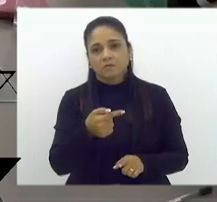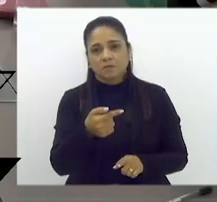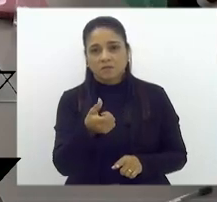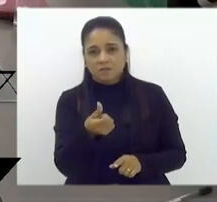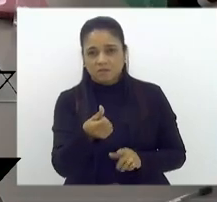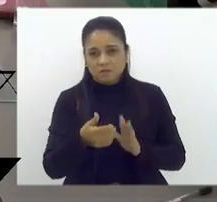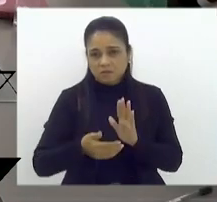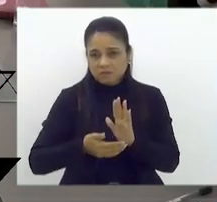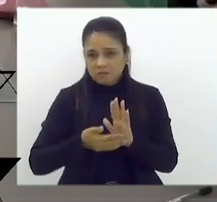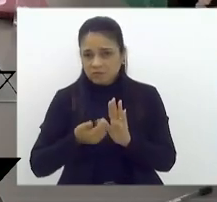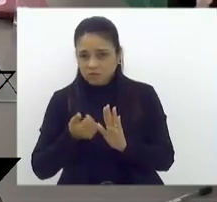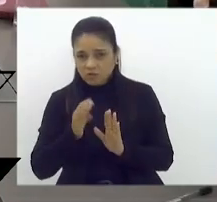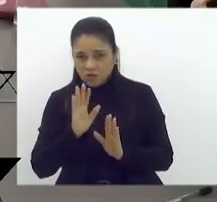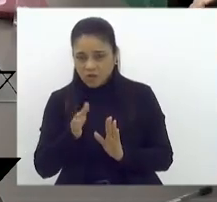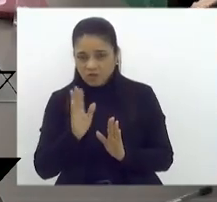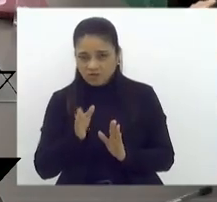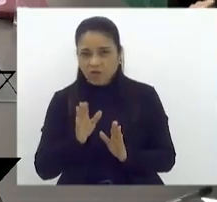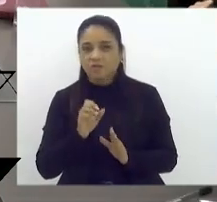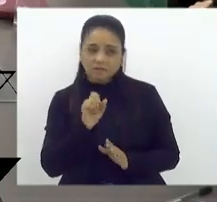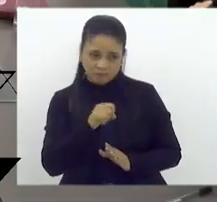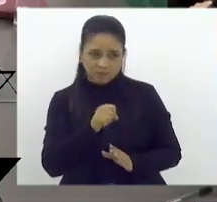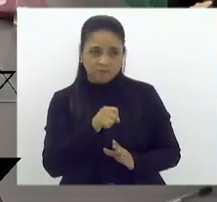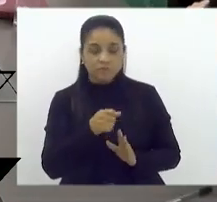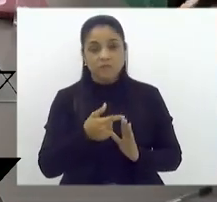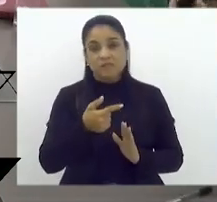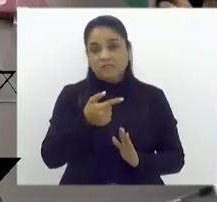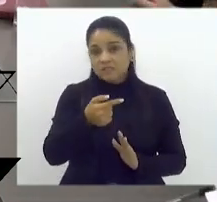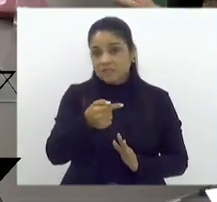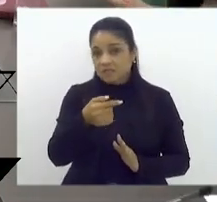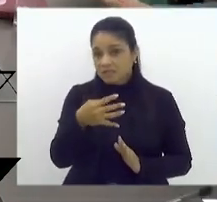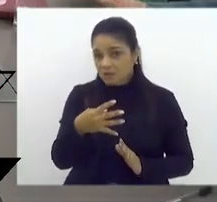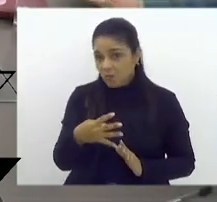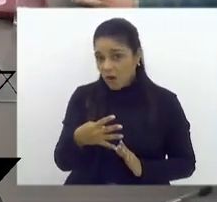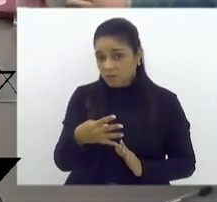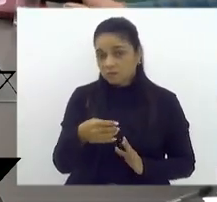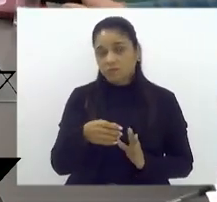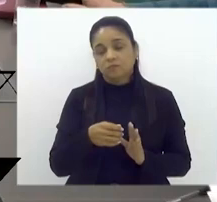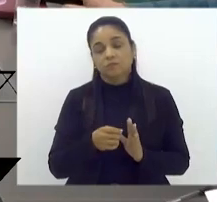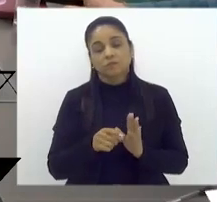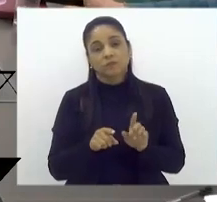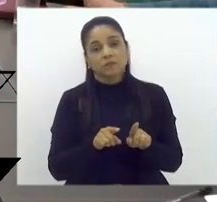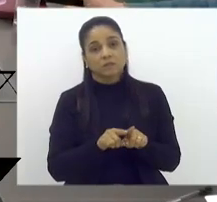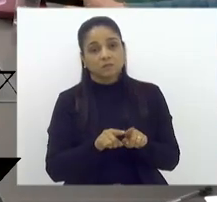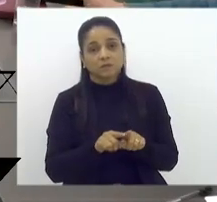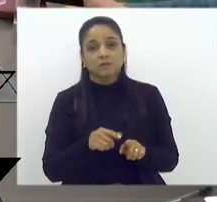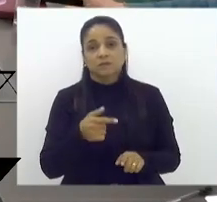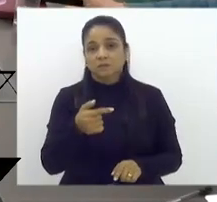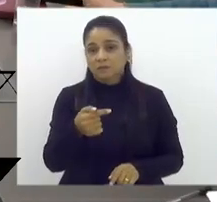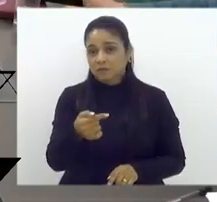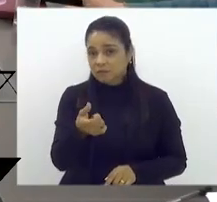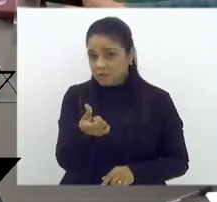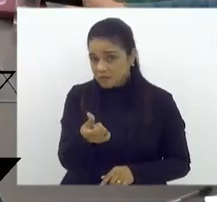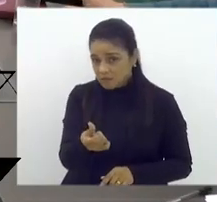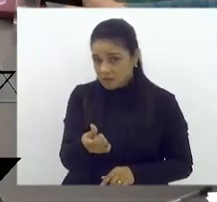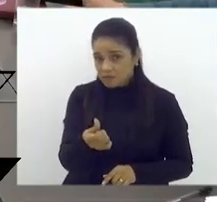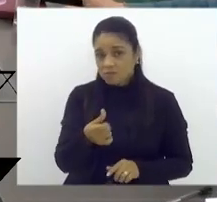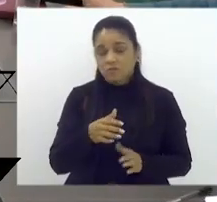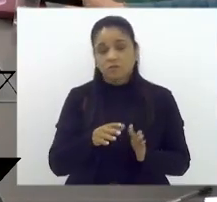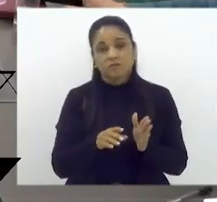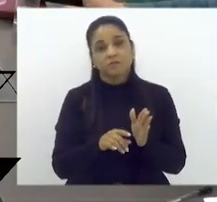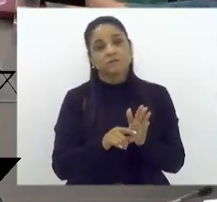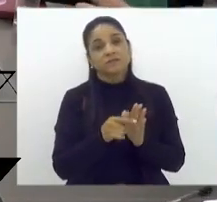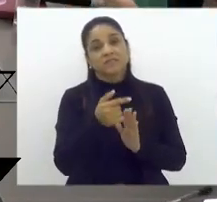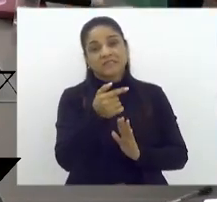já apresentadas. Sim, sim, sim. 74, então, e o 76. O 75 também, que a